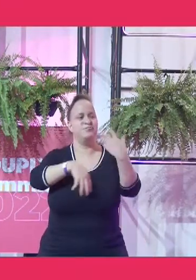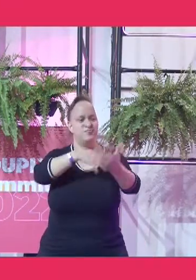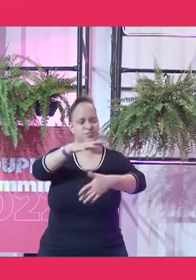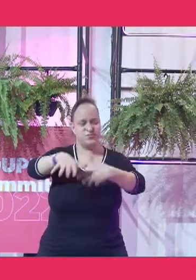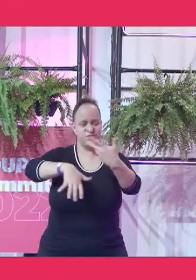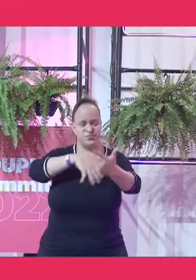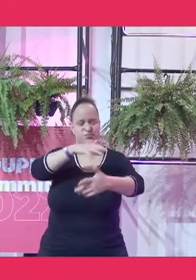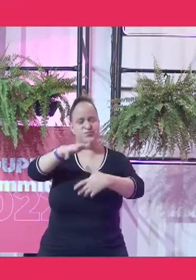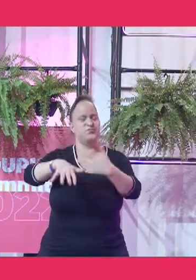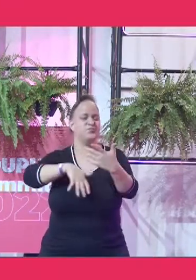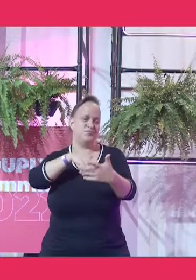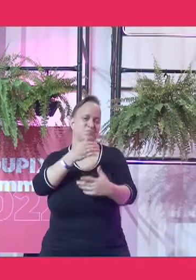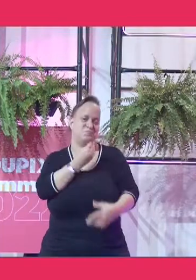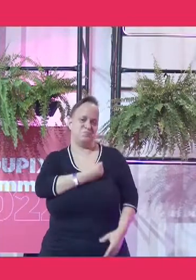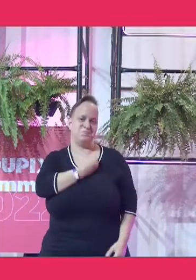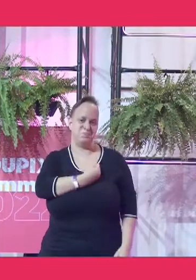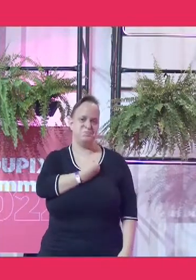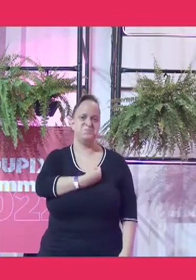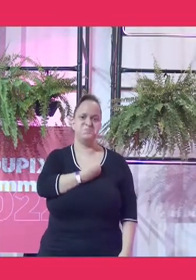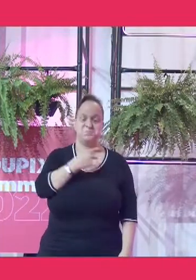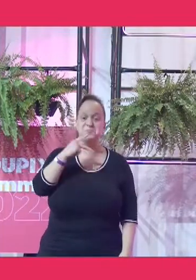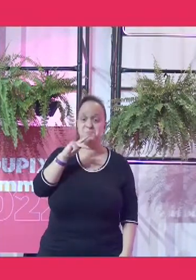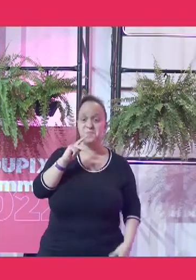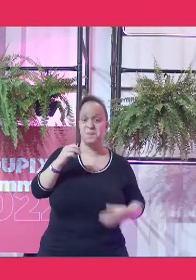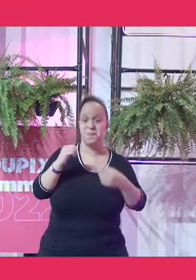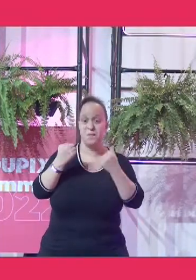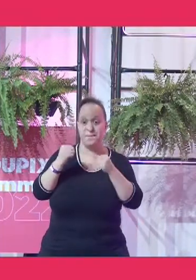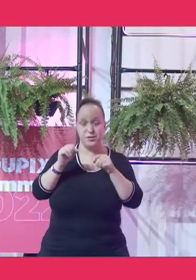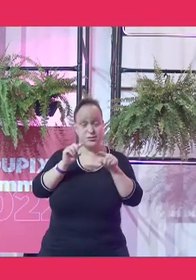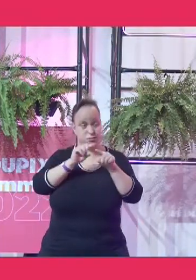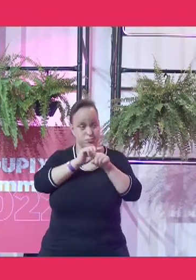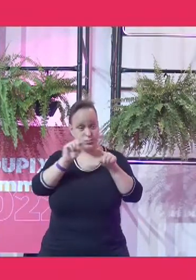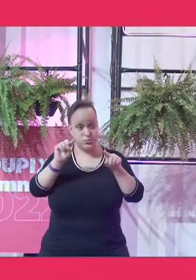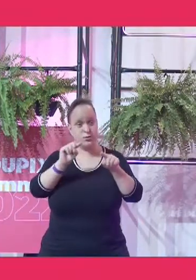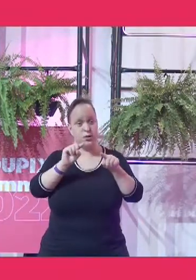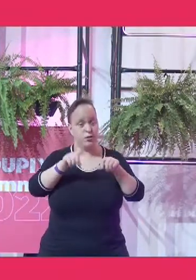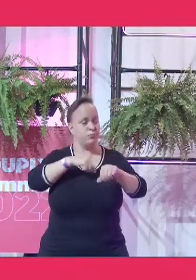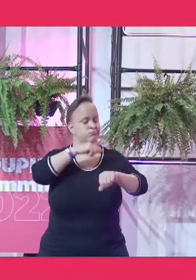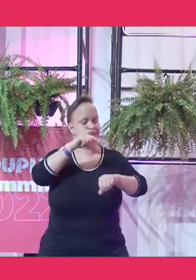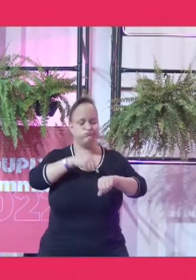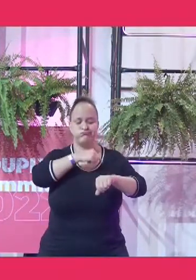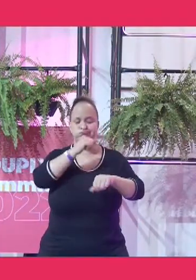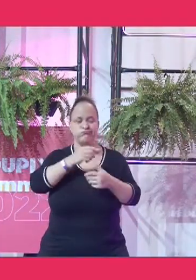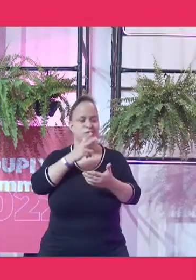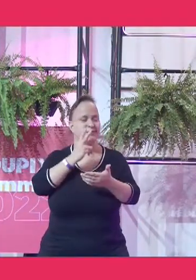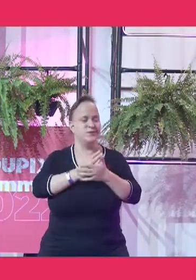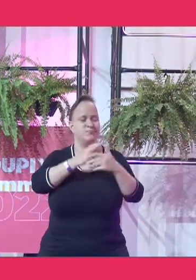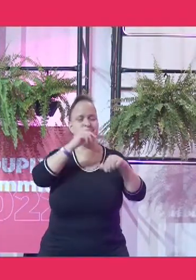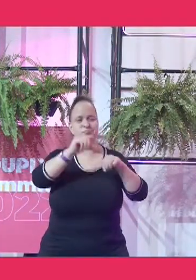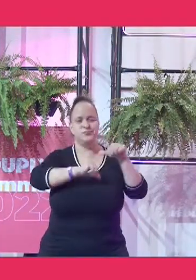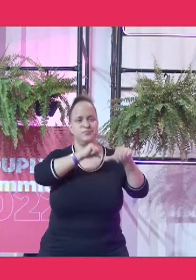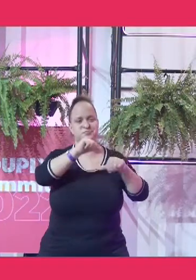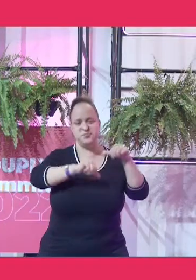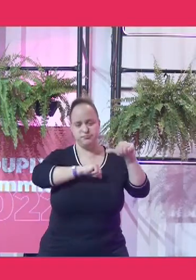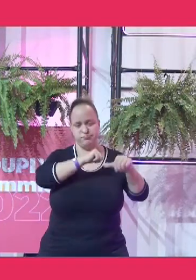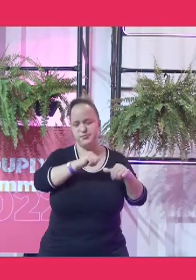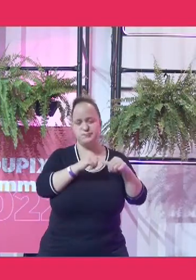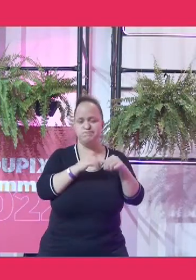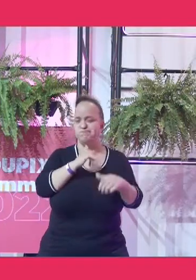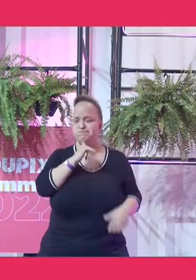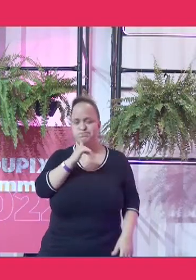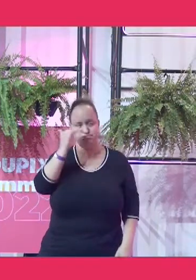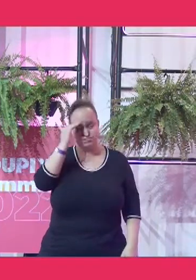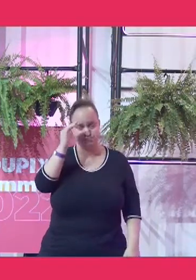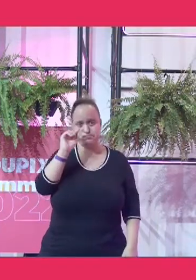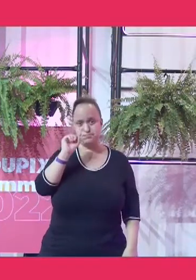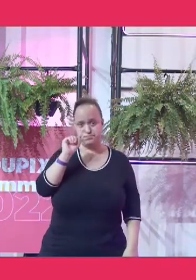mais interessante para a tua audiência, ele exige que você esteja o tempo inteiro se refazendo. Um exemplo muito grande disso é